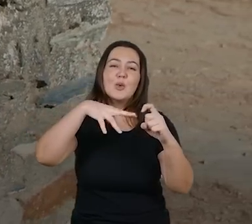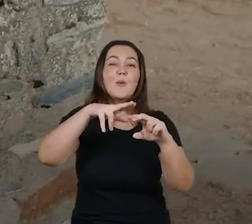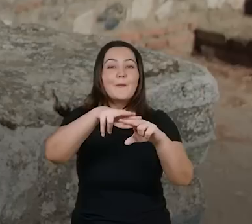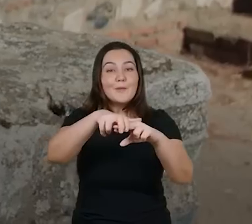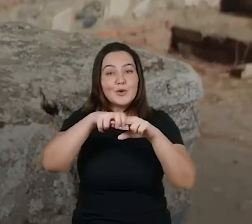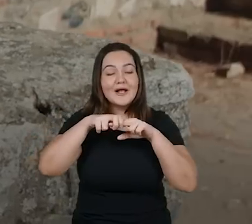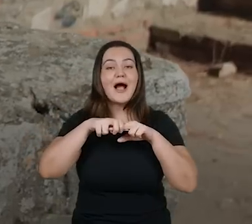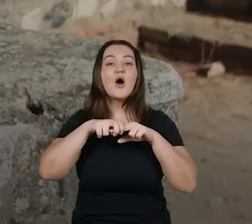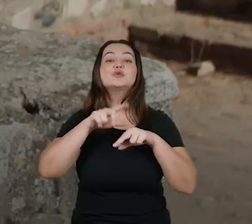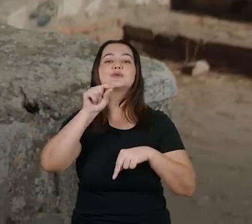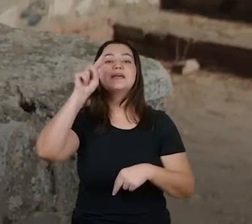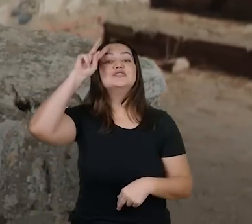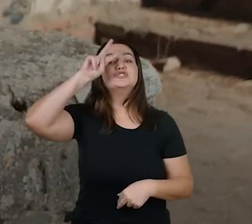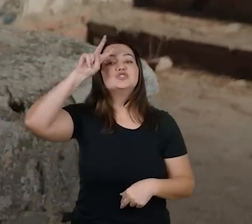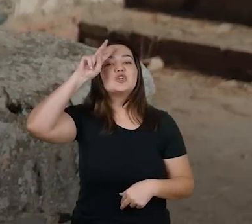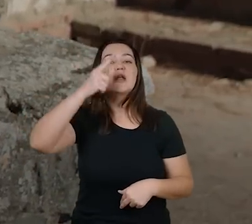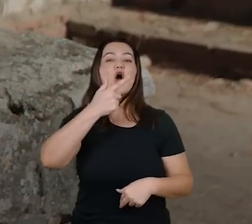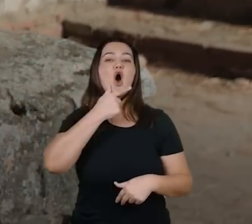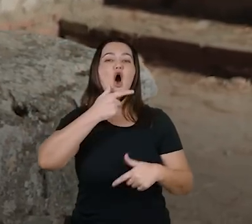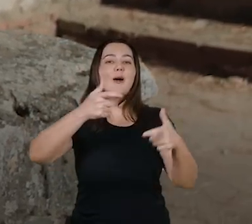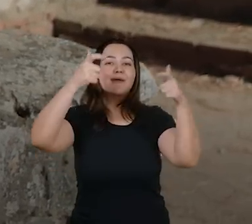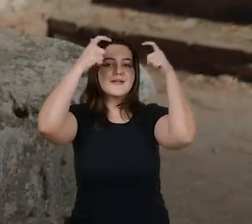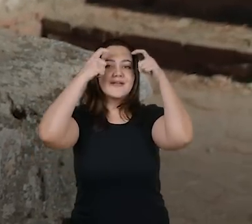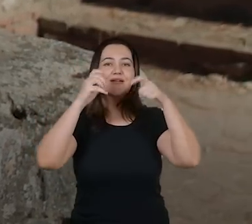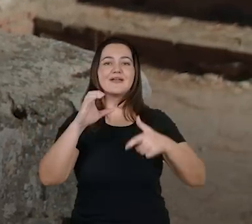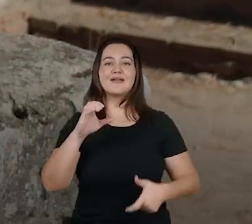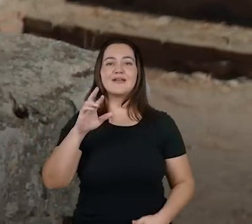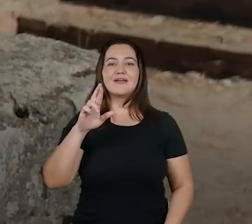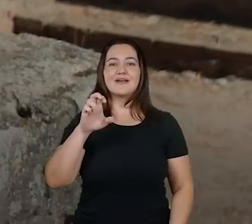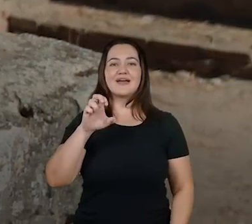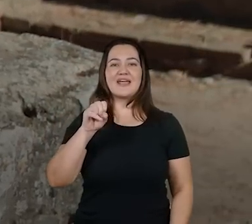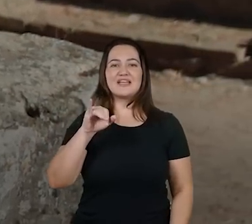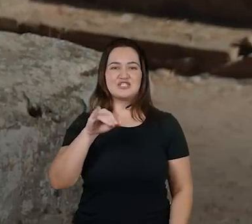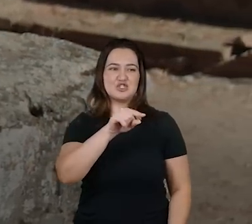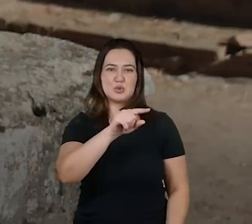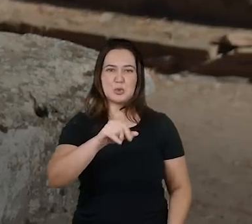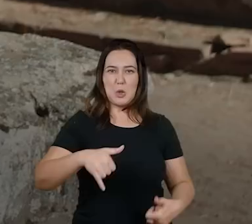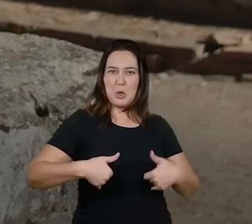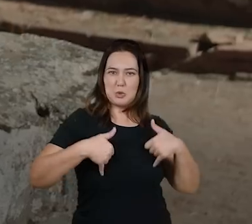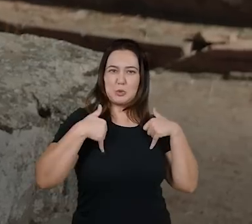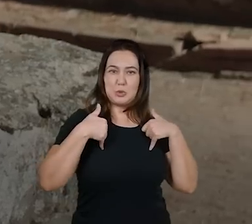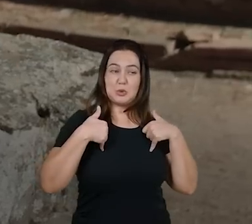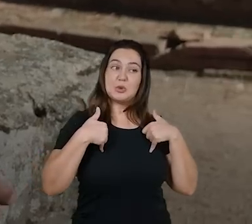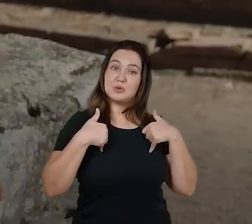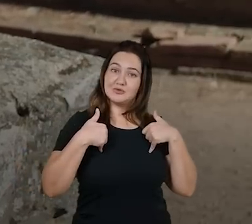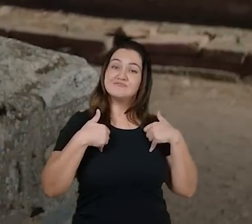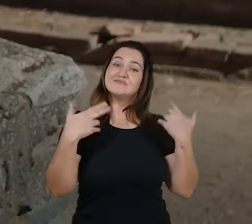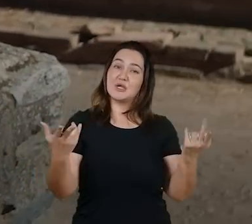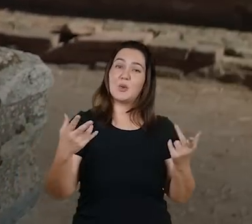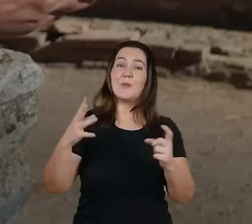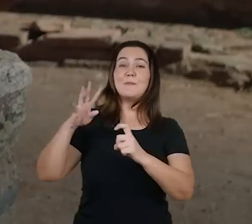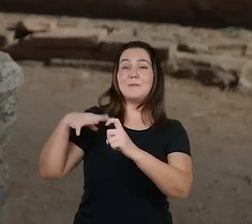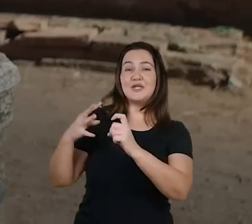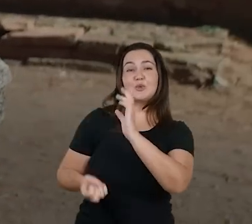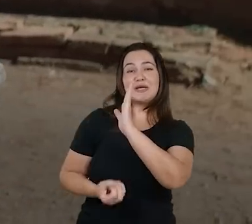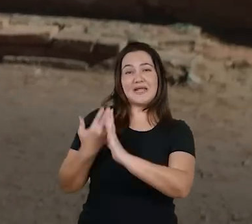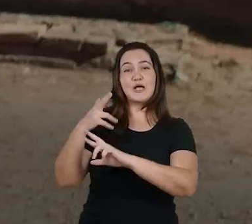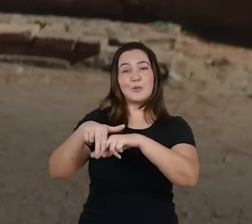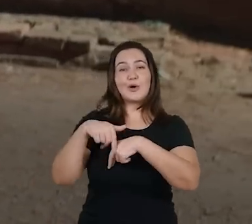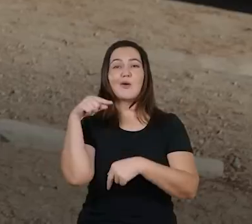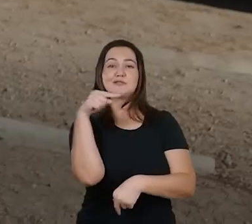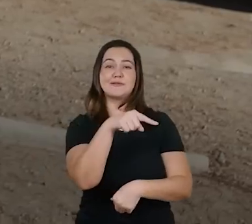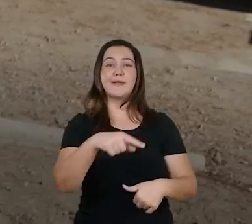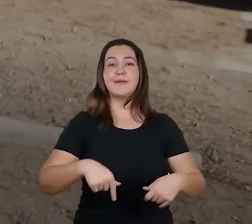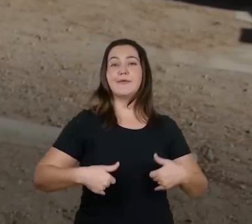inspirada justamente no orgulho do rei Cresso, o rei da cidade aqui de Sardes, o rei de toda essa